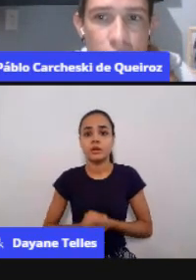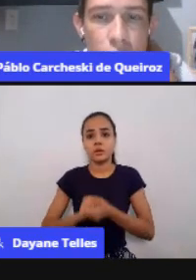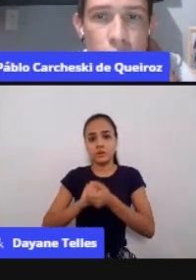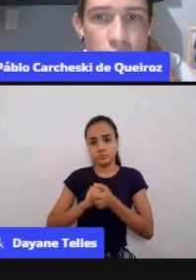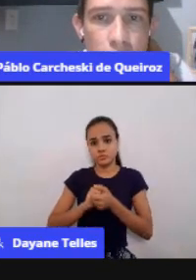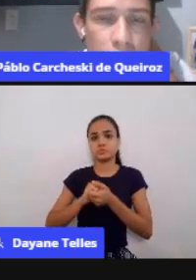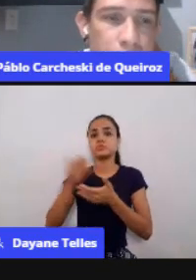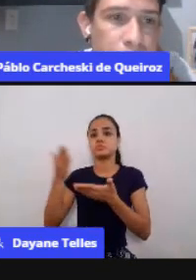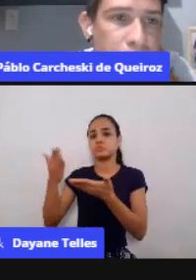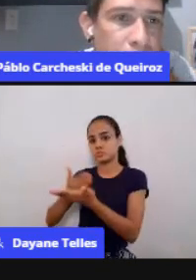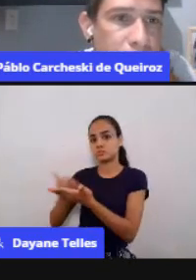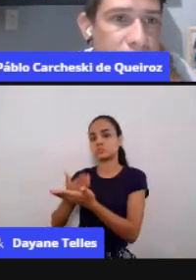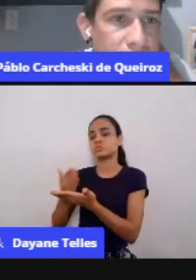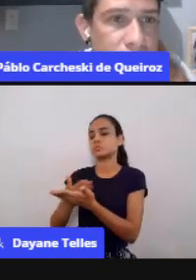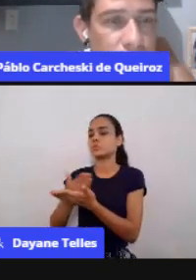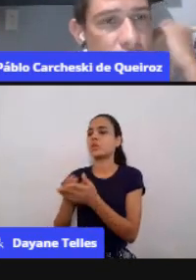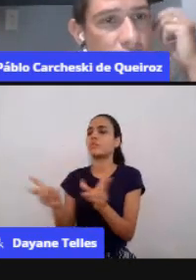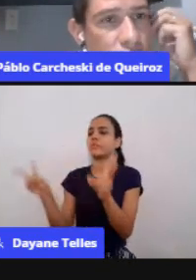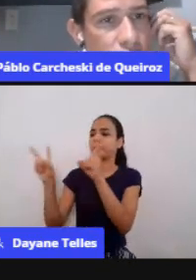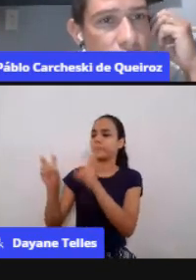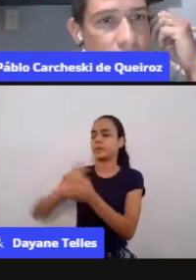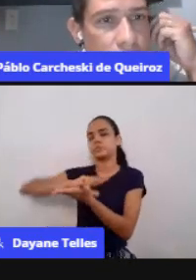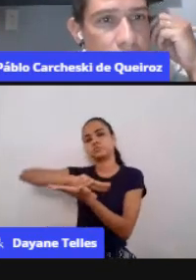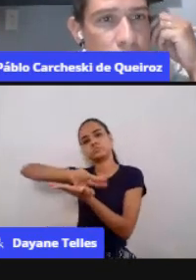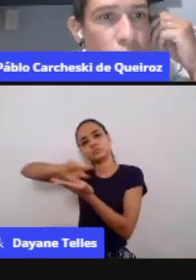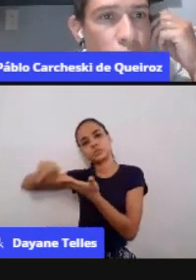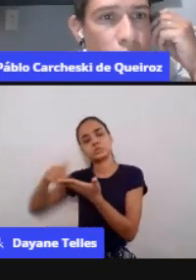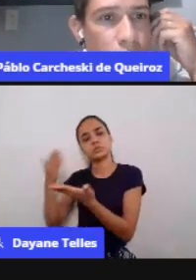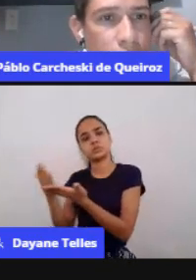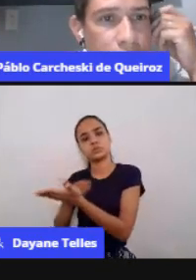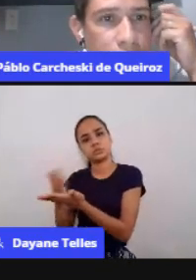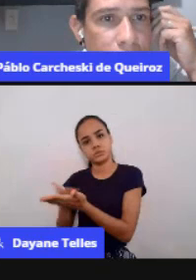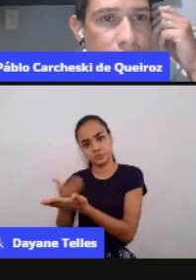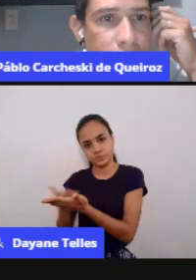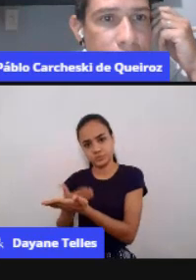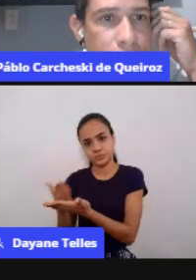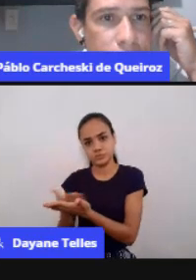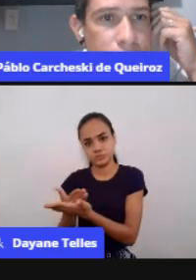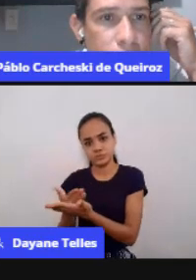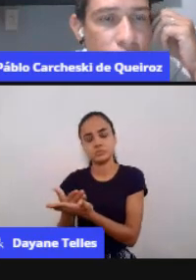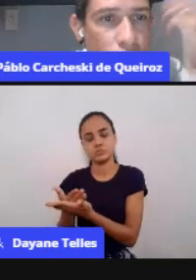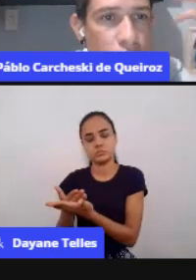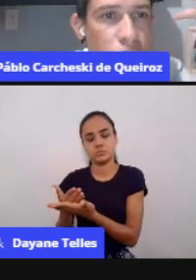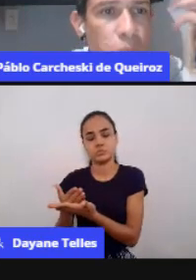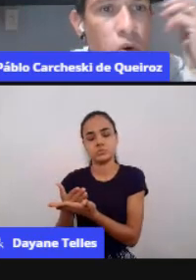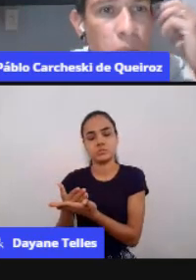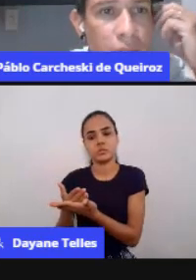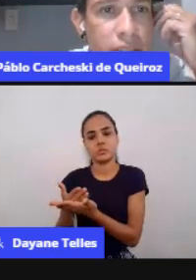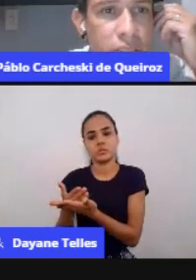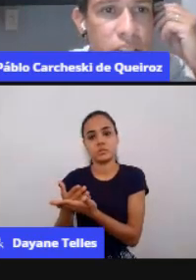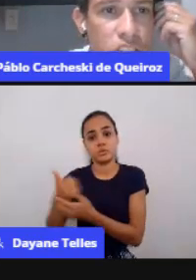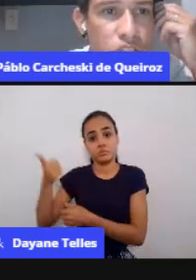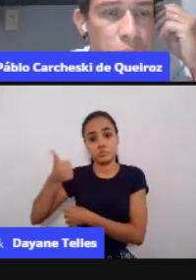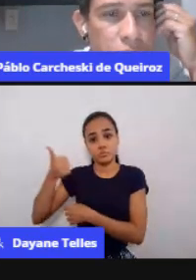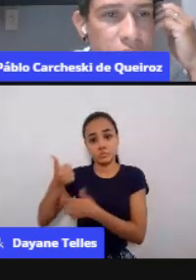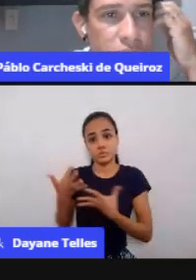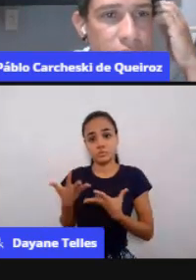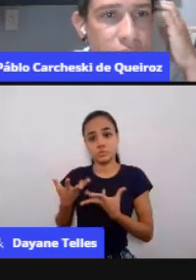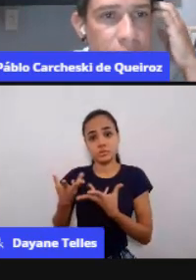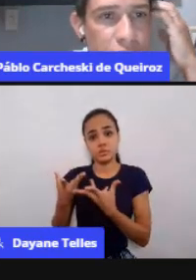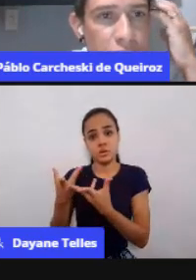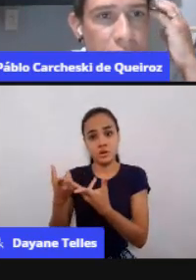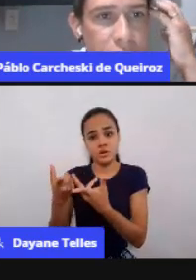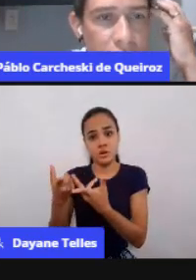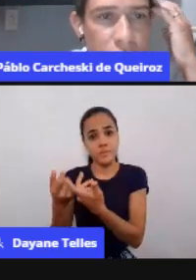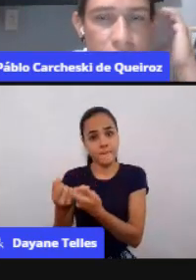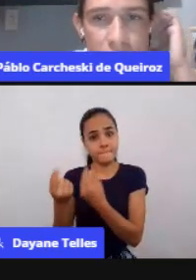cadernos, uma primeira habilidade que a gente acabou dialogando um pouco mais, que a gente achou importante